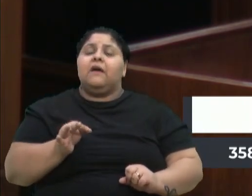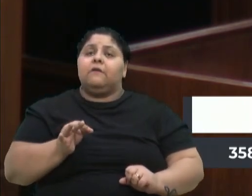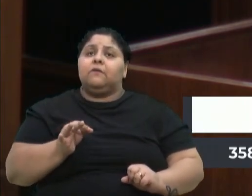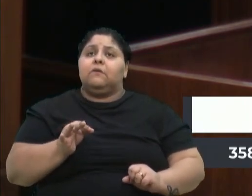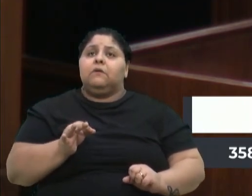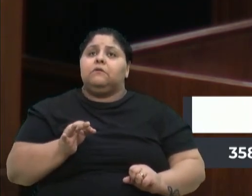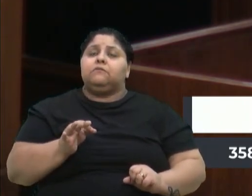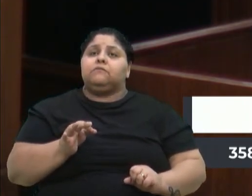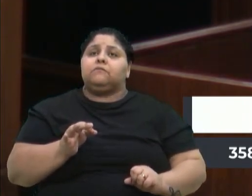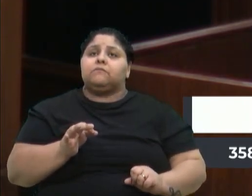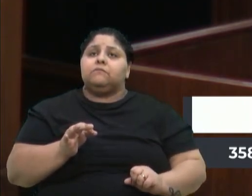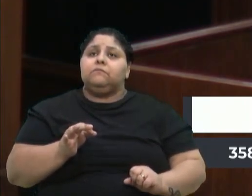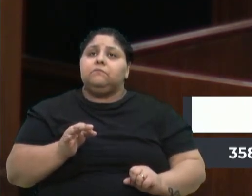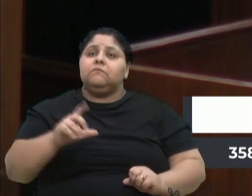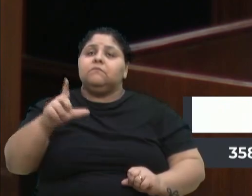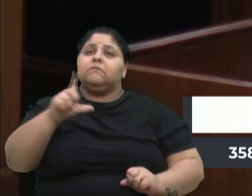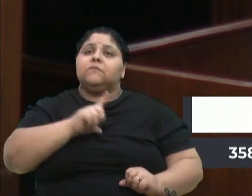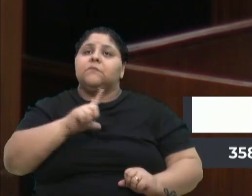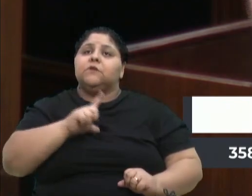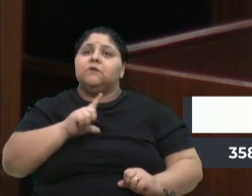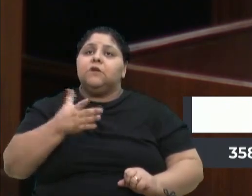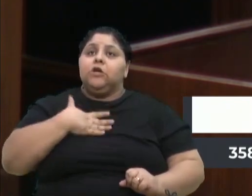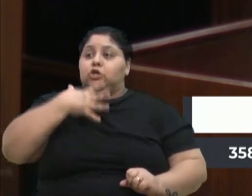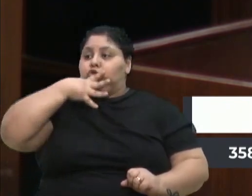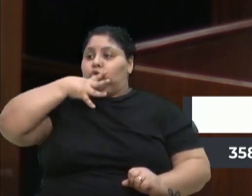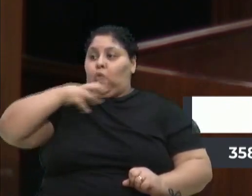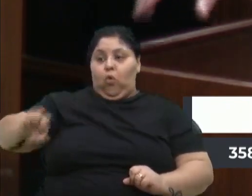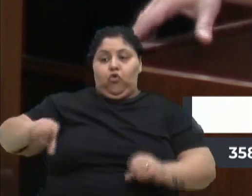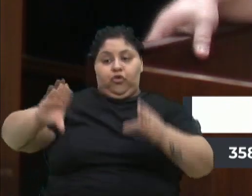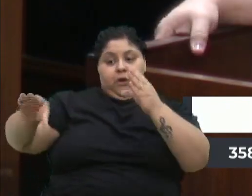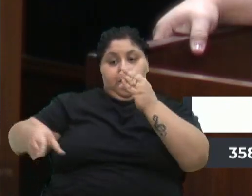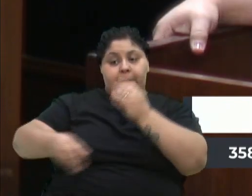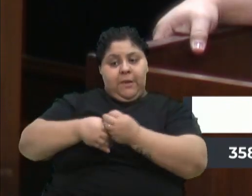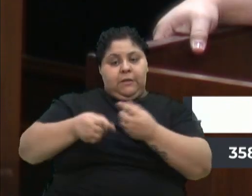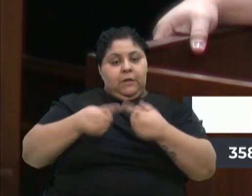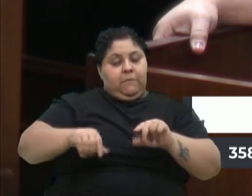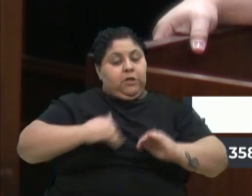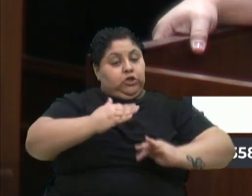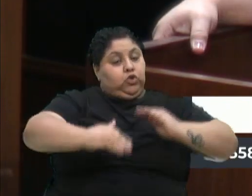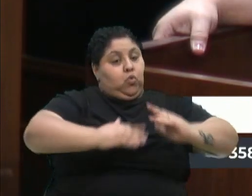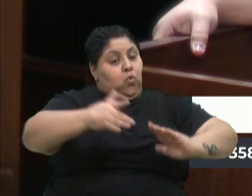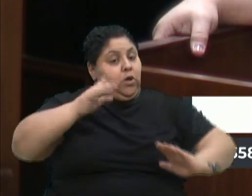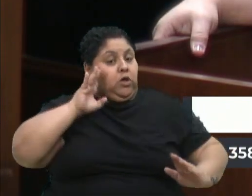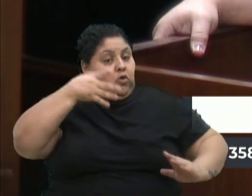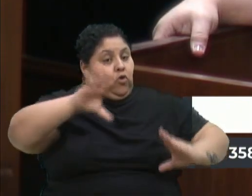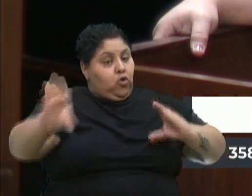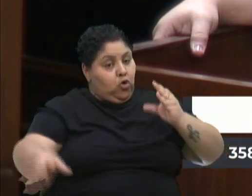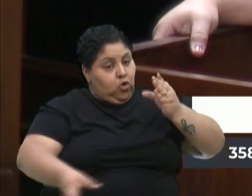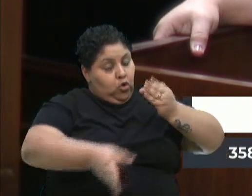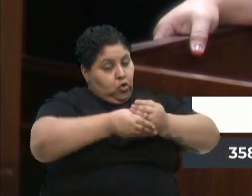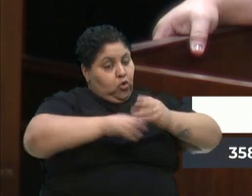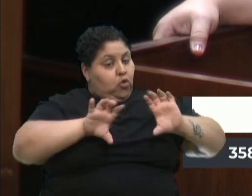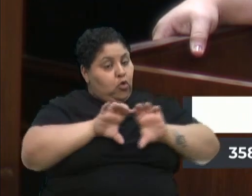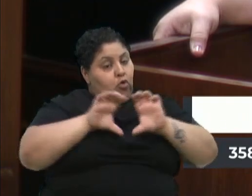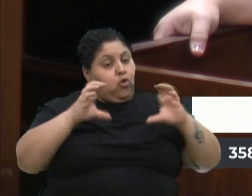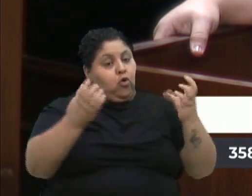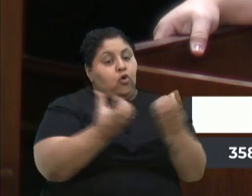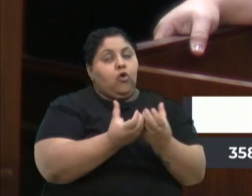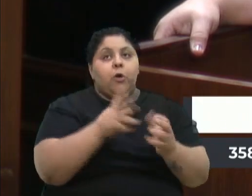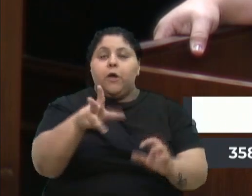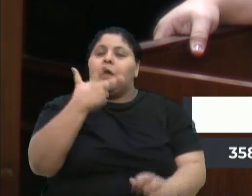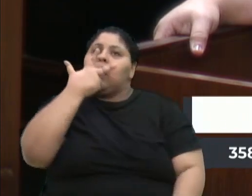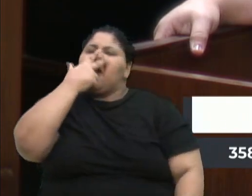Fiuza. Existe. Eu sou contra a emenda, mas quando acontece uma emenda que vem para a comunidade, que nem essa do